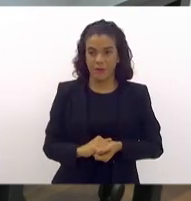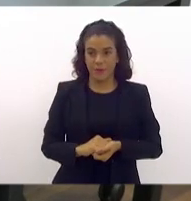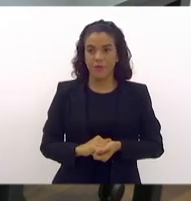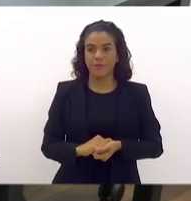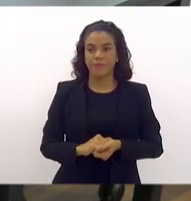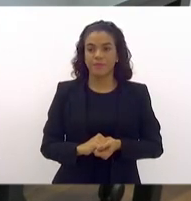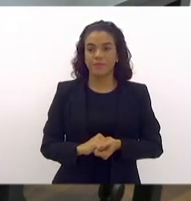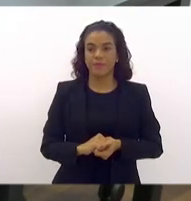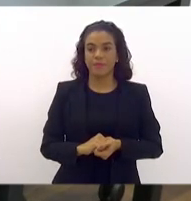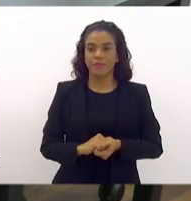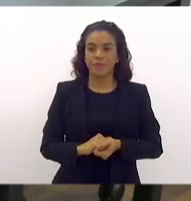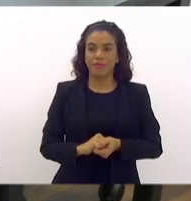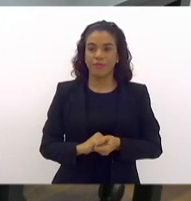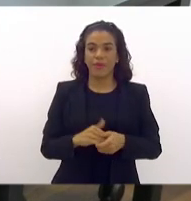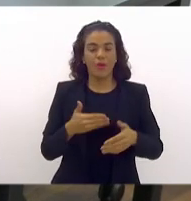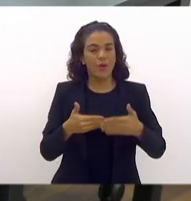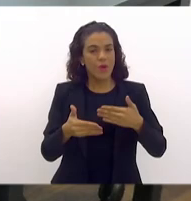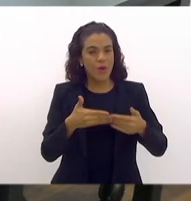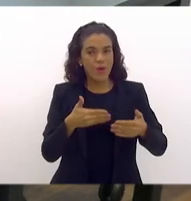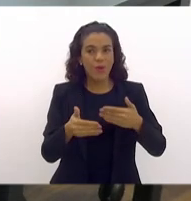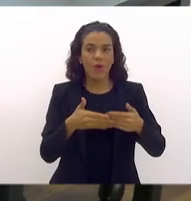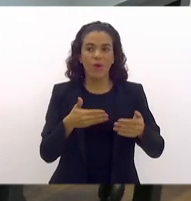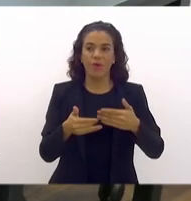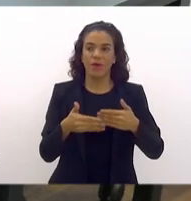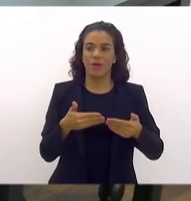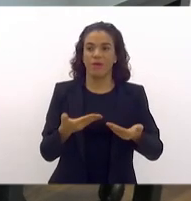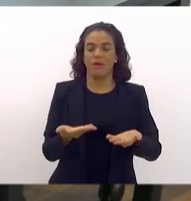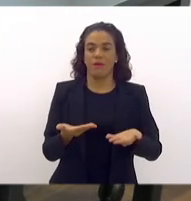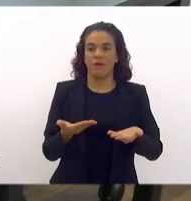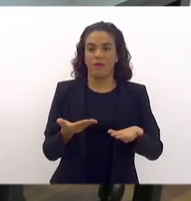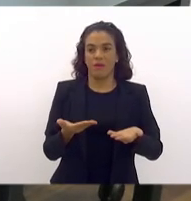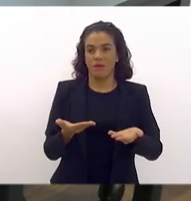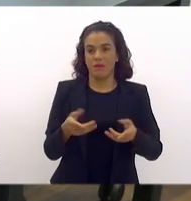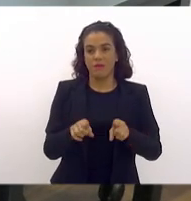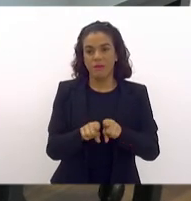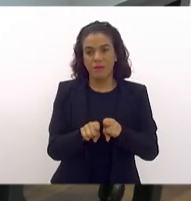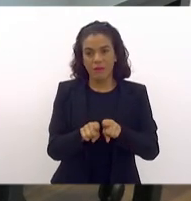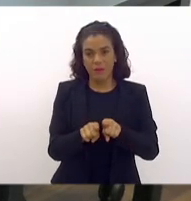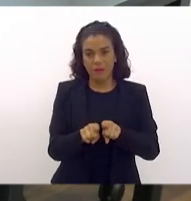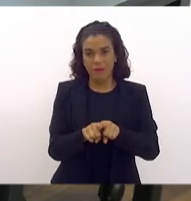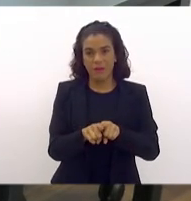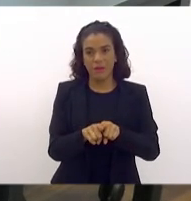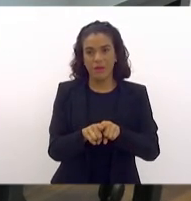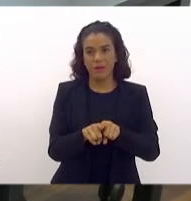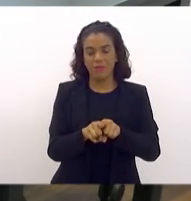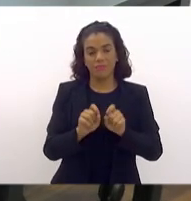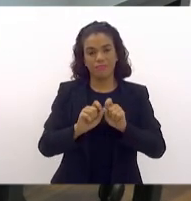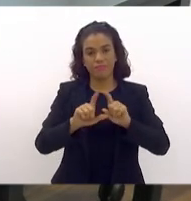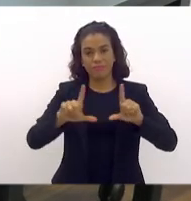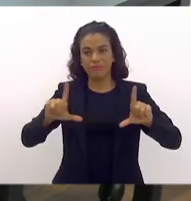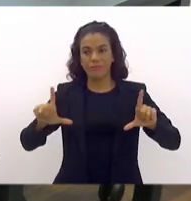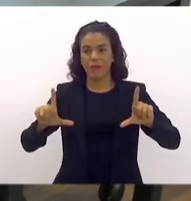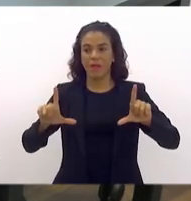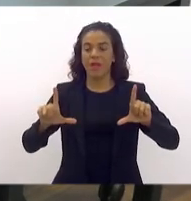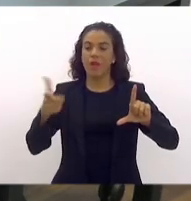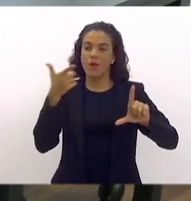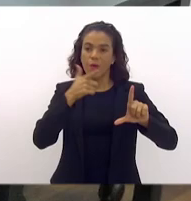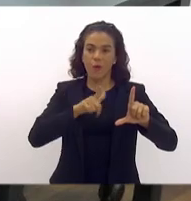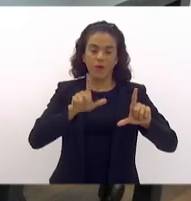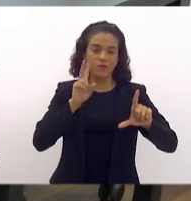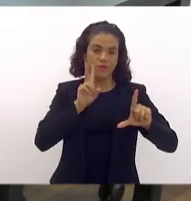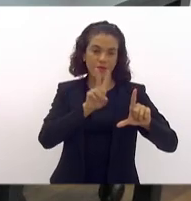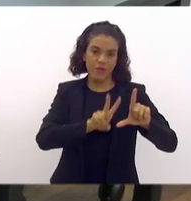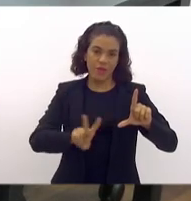Qualquer dificuldade que vocês tenham de visualização, me digam, porque eu estou em modo tela cheia, não consigo olhar as